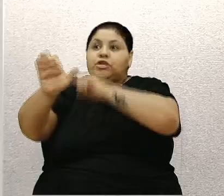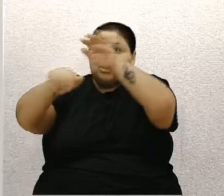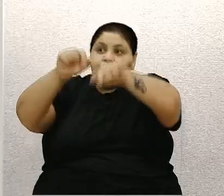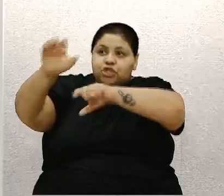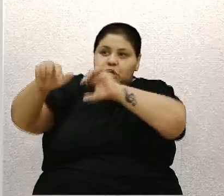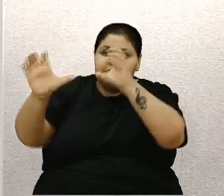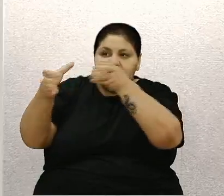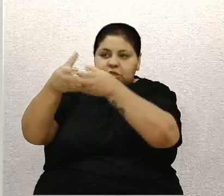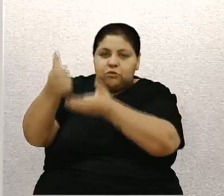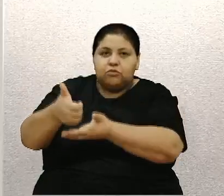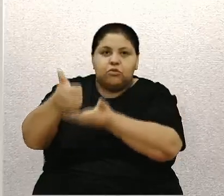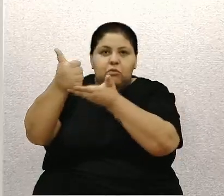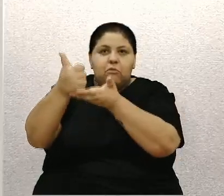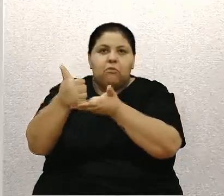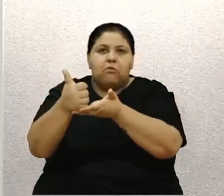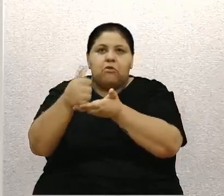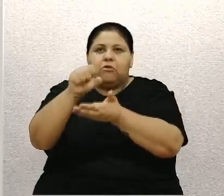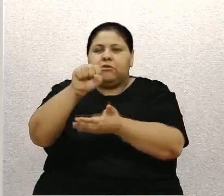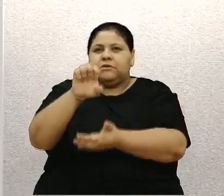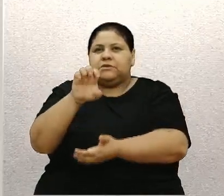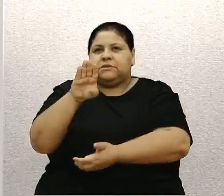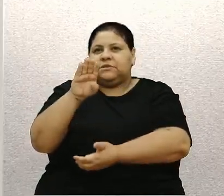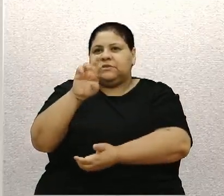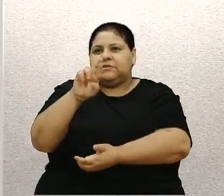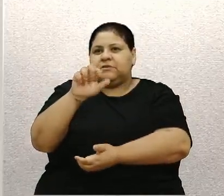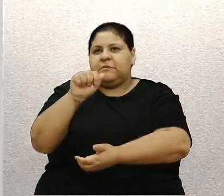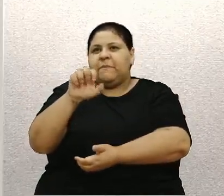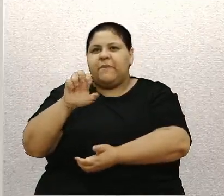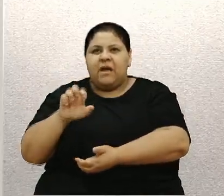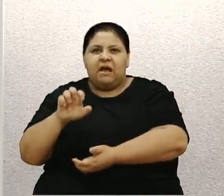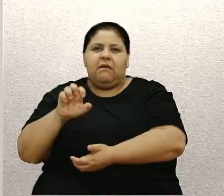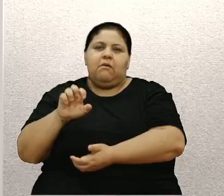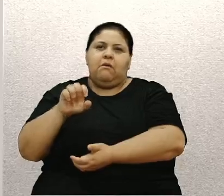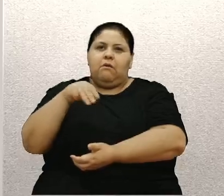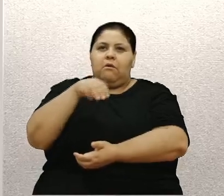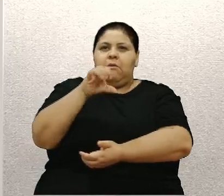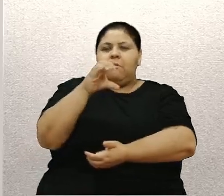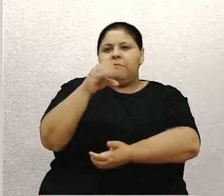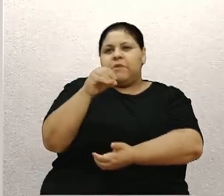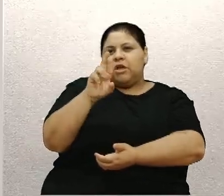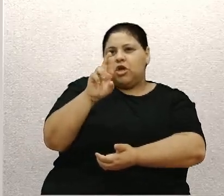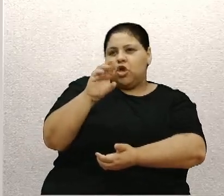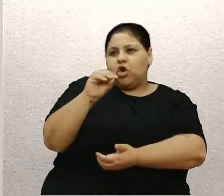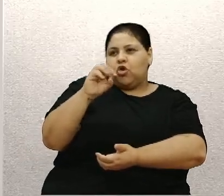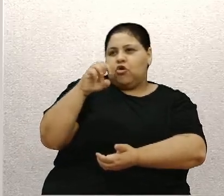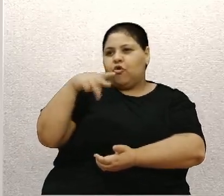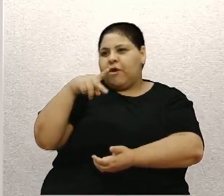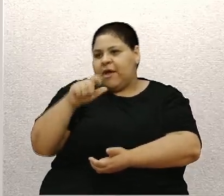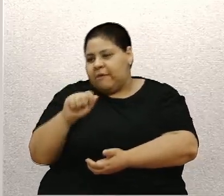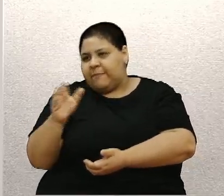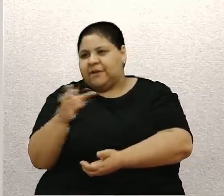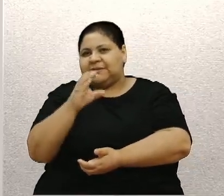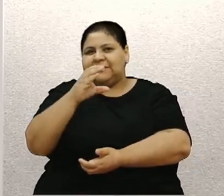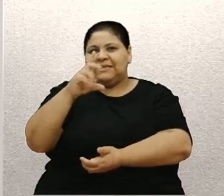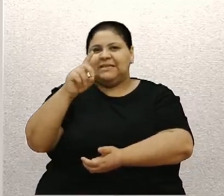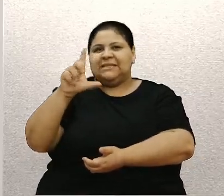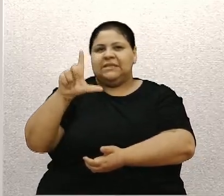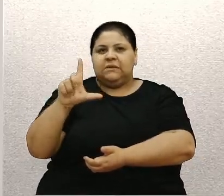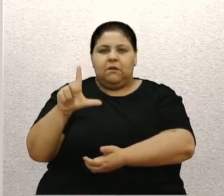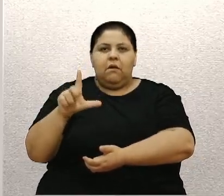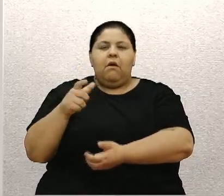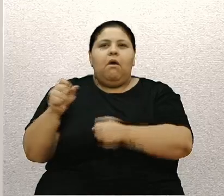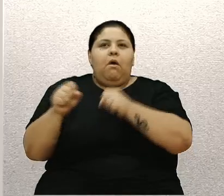parlamentar, SEBRAE e outras entidades como a Microempa, CDL, SIC, para poder auxiliar esses